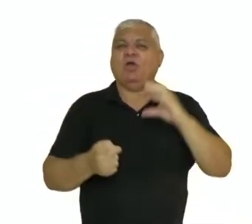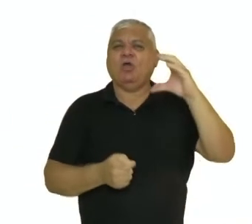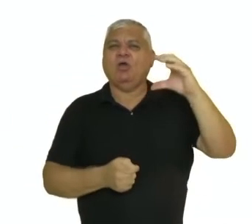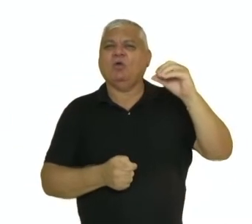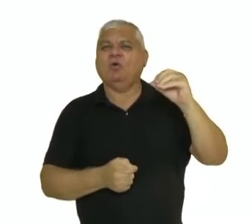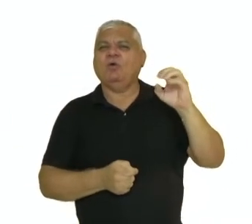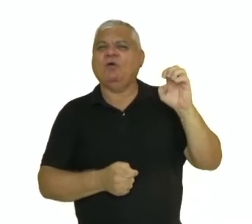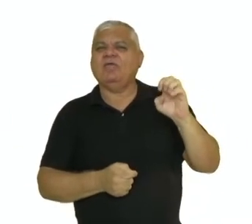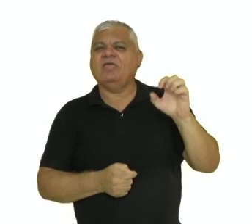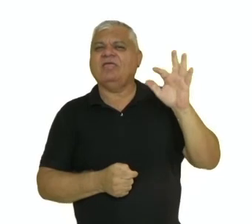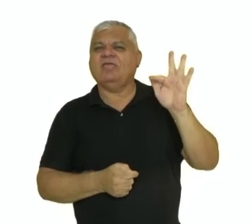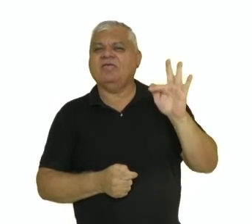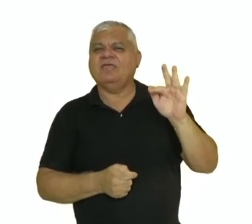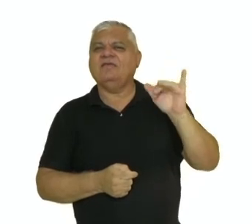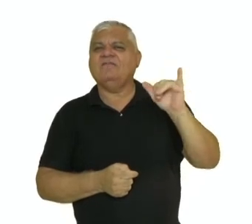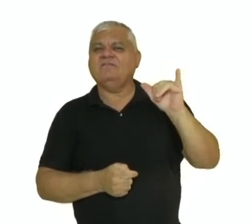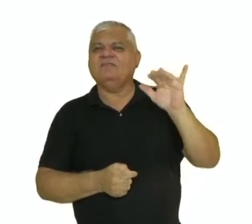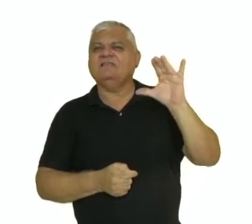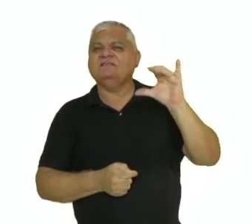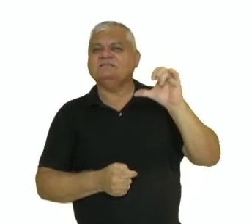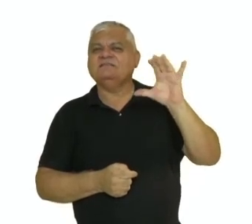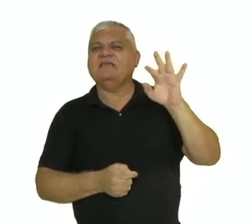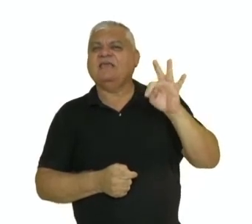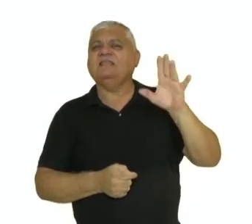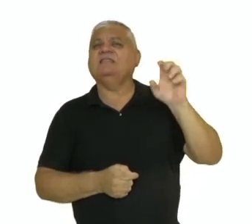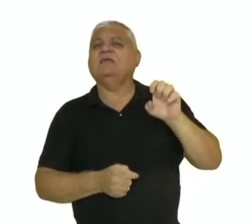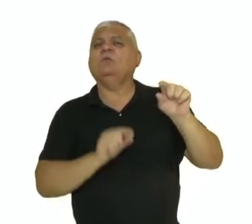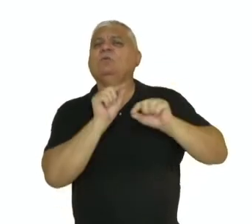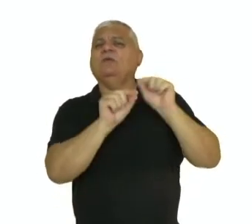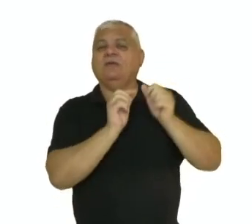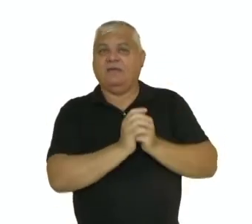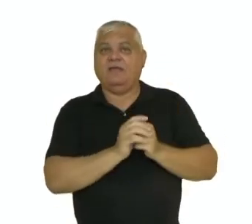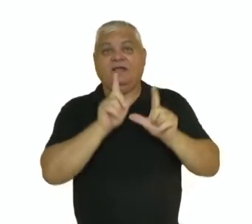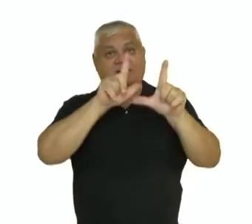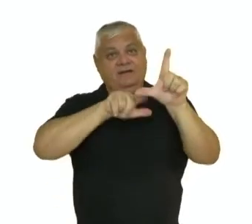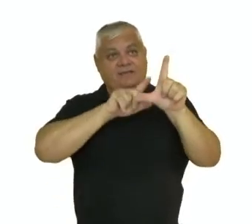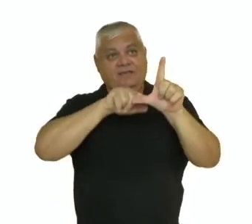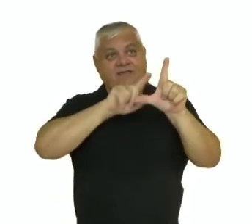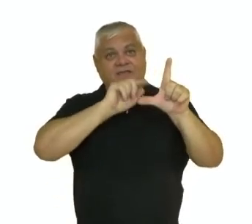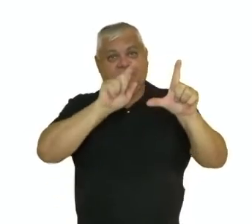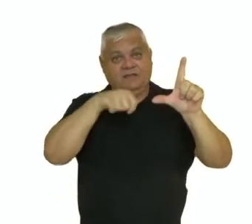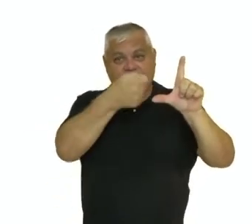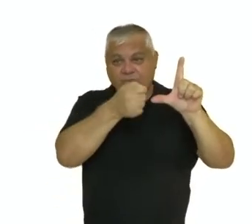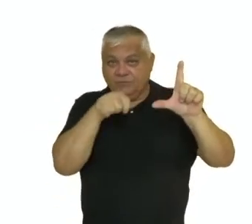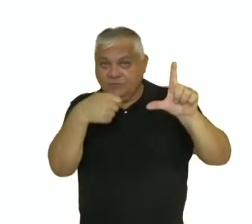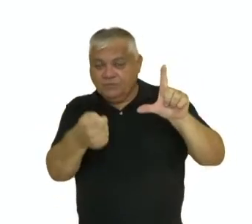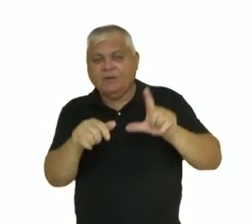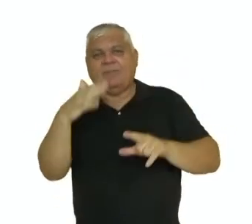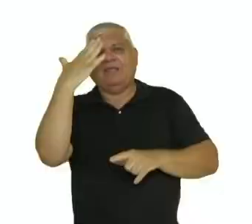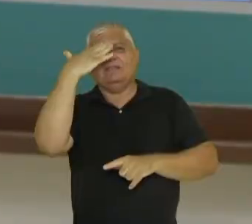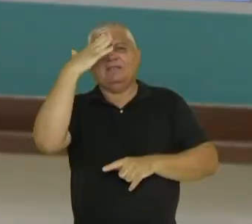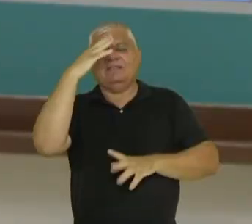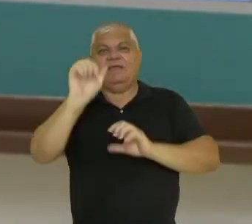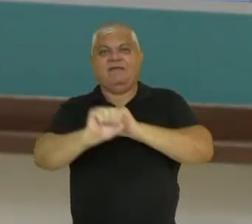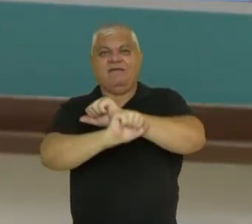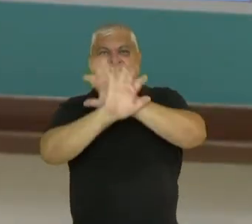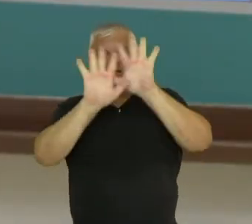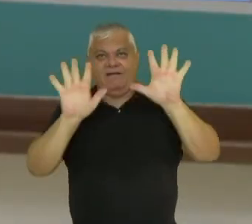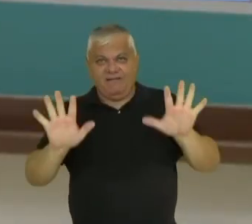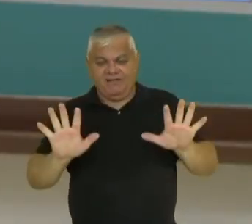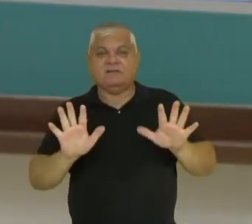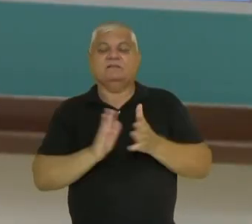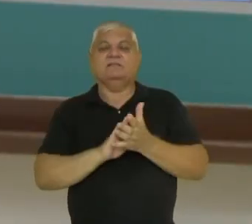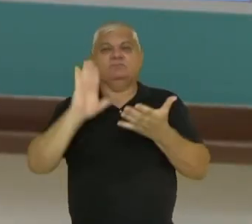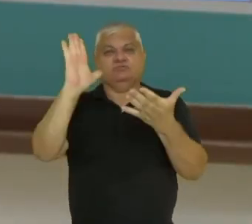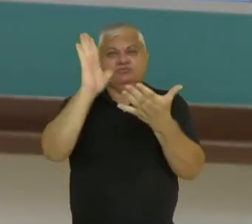balanceada. Então, o primeiro passo, a gente pode atribuir letras para facilitar a compreensão da equação, né? Então a gente vai